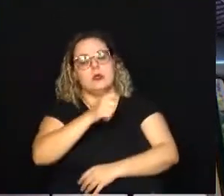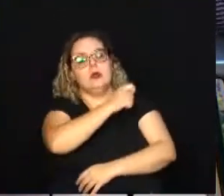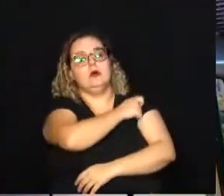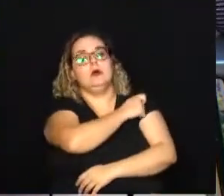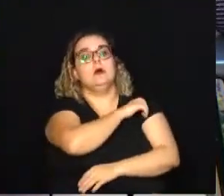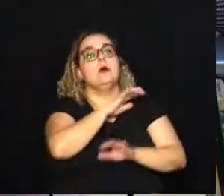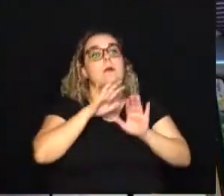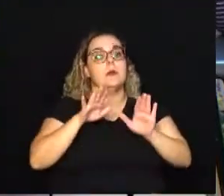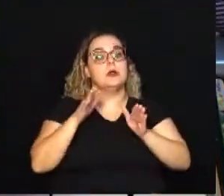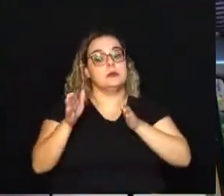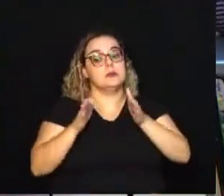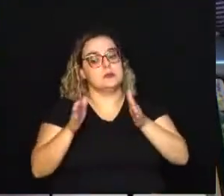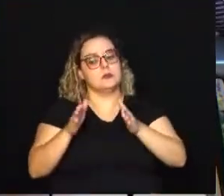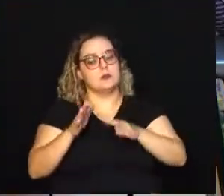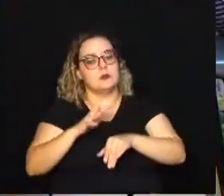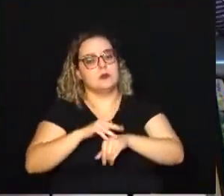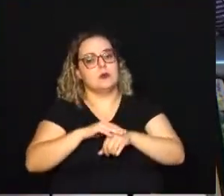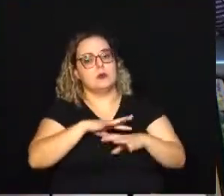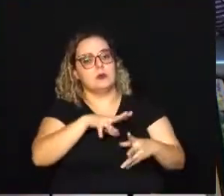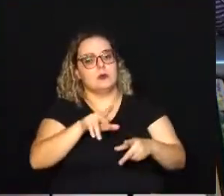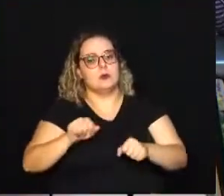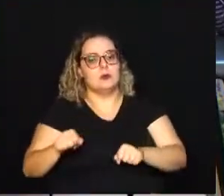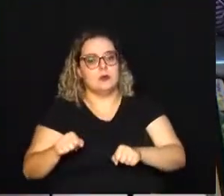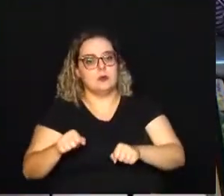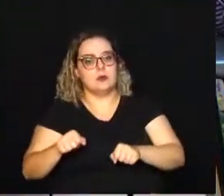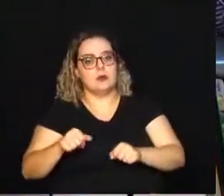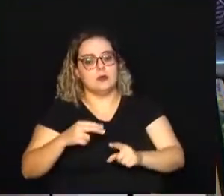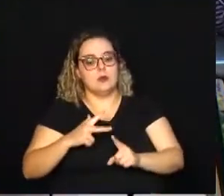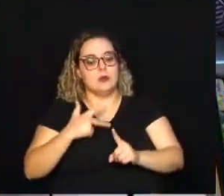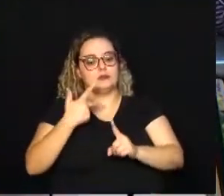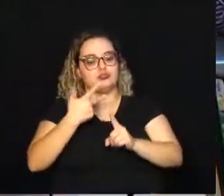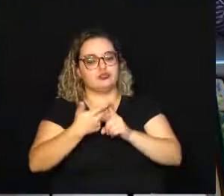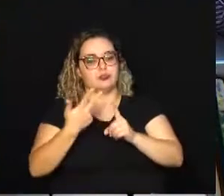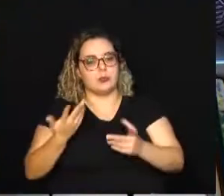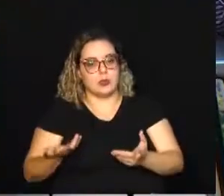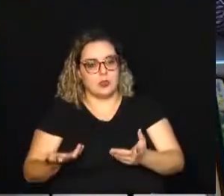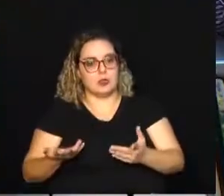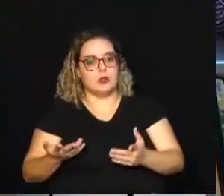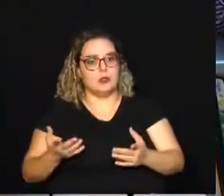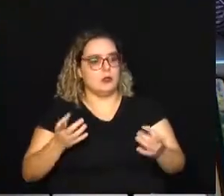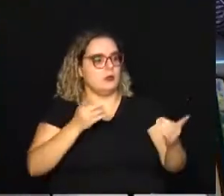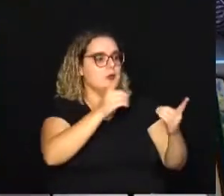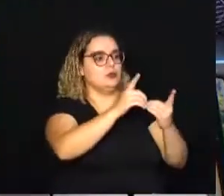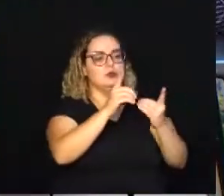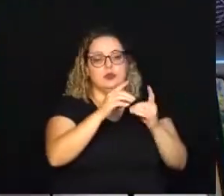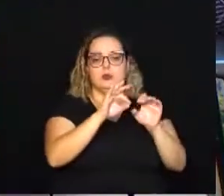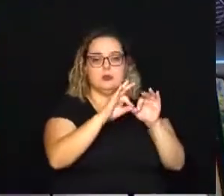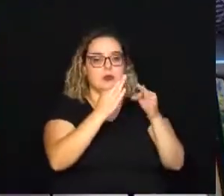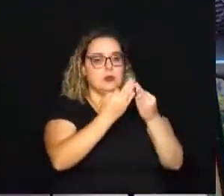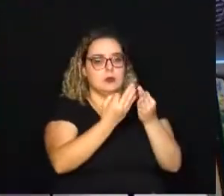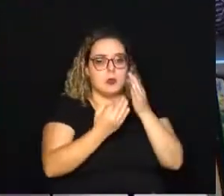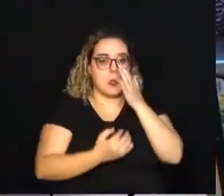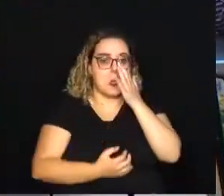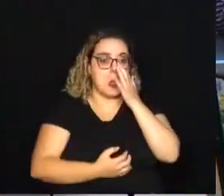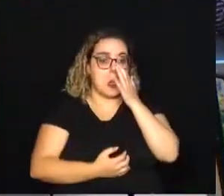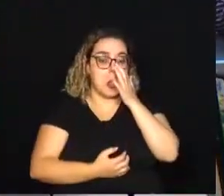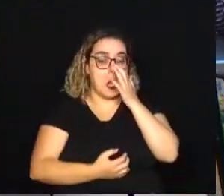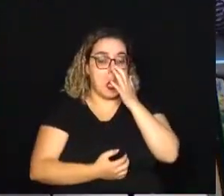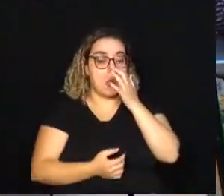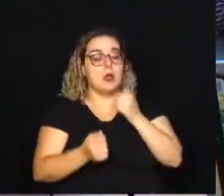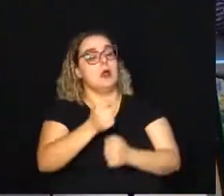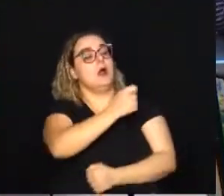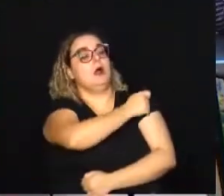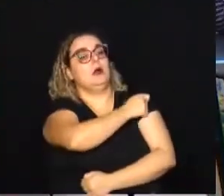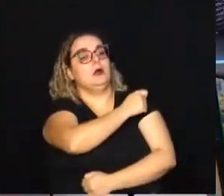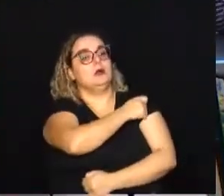nessa pandemia, isso dobrou, isso foi muito pior. E era atendimento com as famílias o tempo inteiro, né? Alunos que estavam, né, de fato,